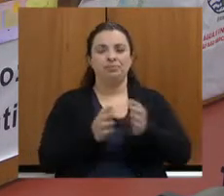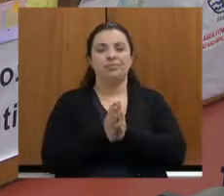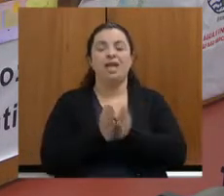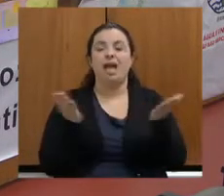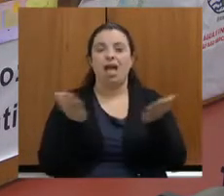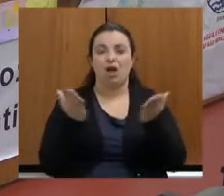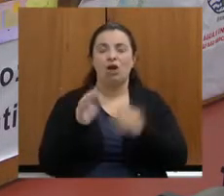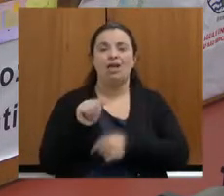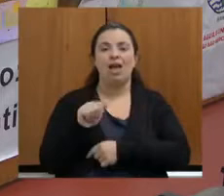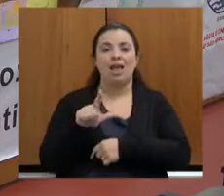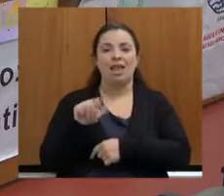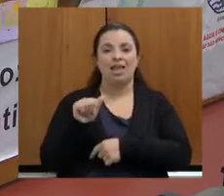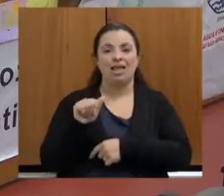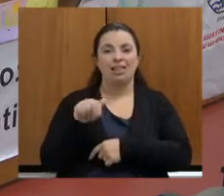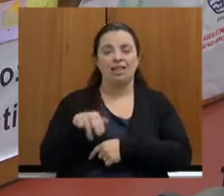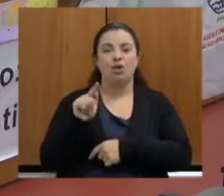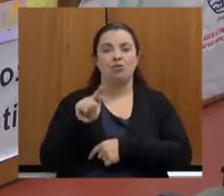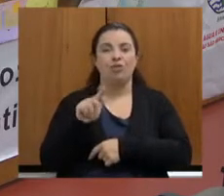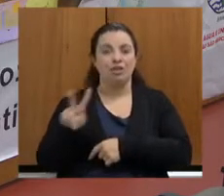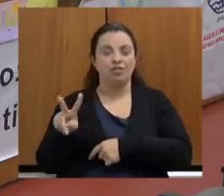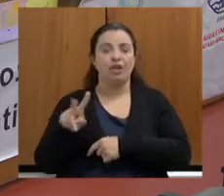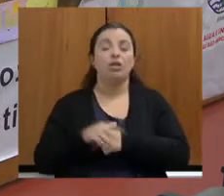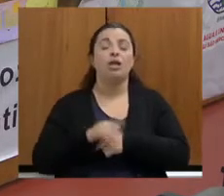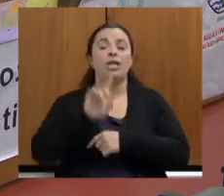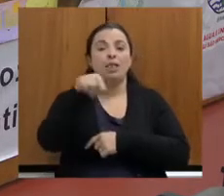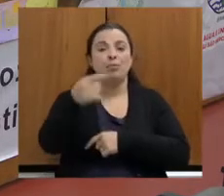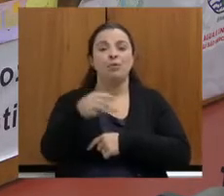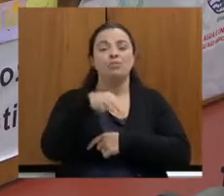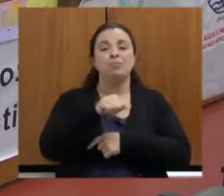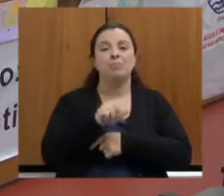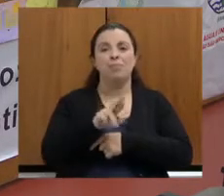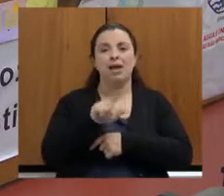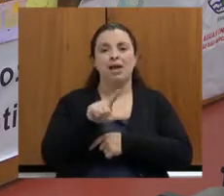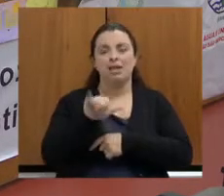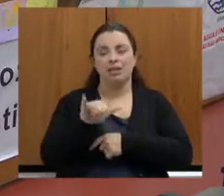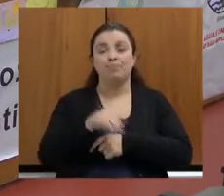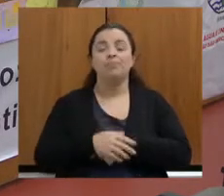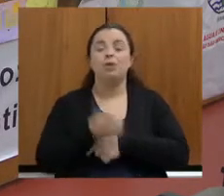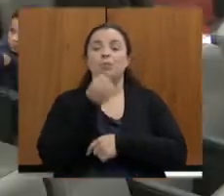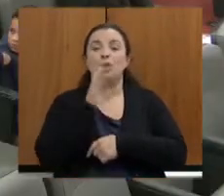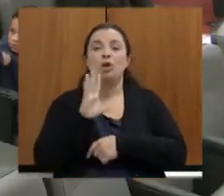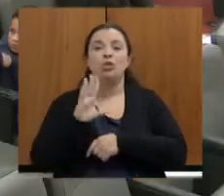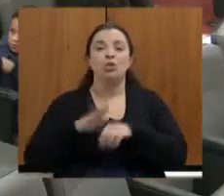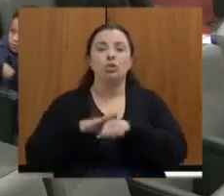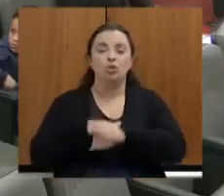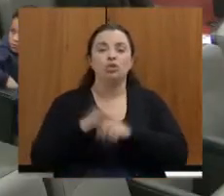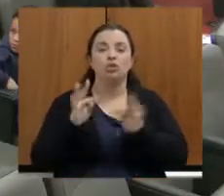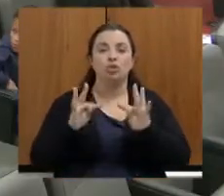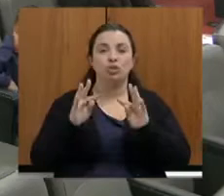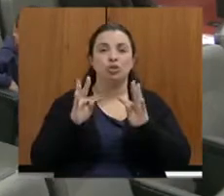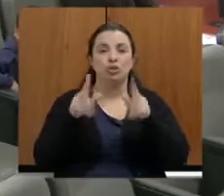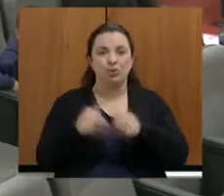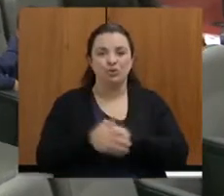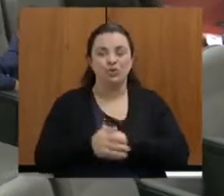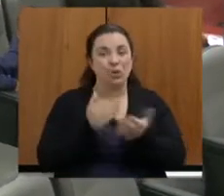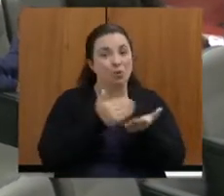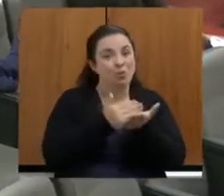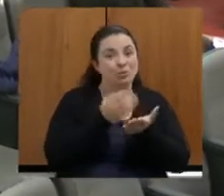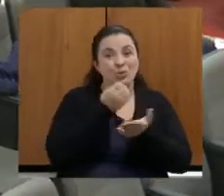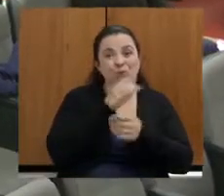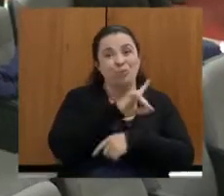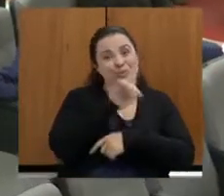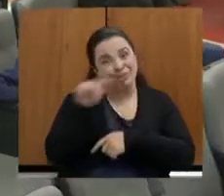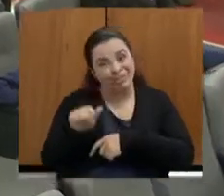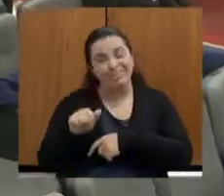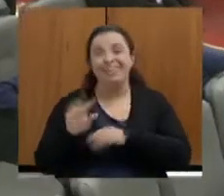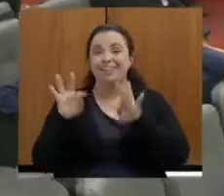fechar presente a Marli de Barra Longa gente boa noite a todos nós já começa uns com Bom dia e com